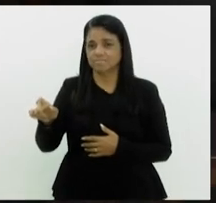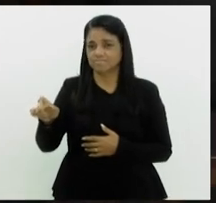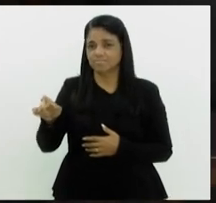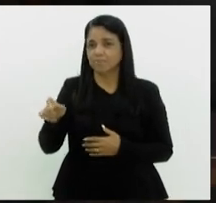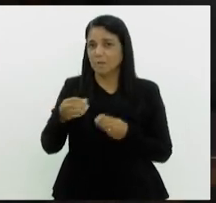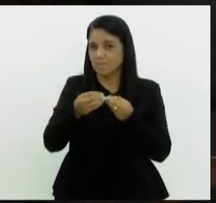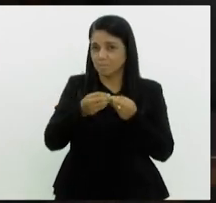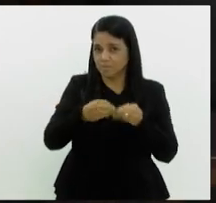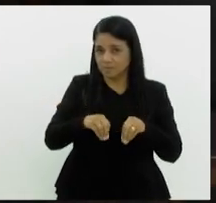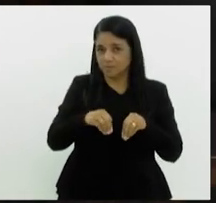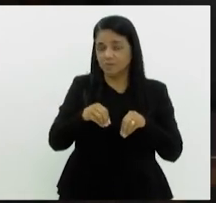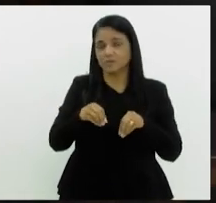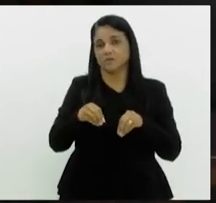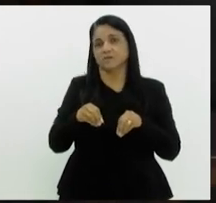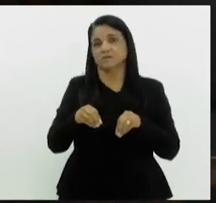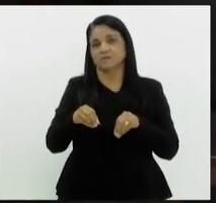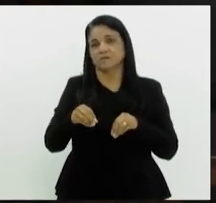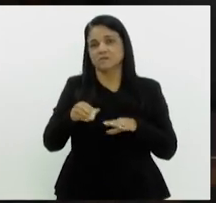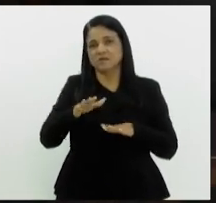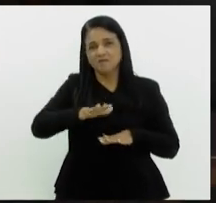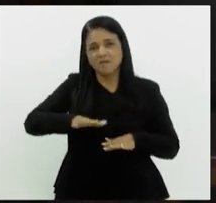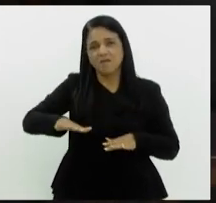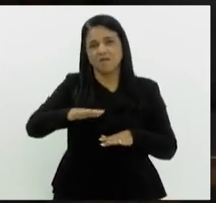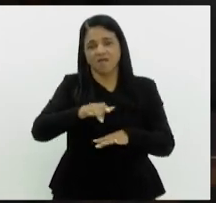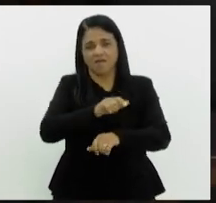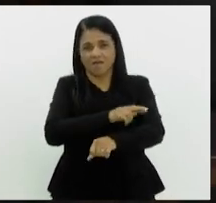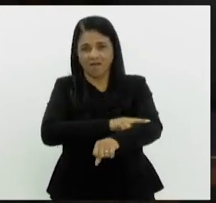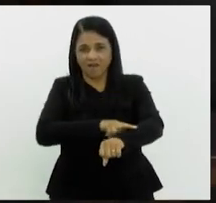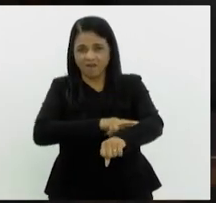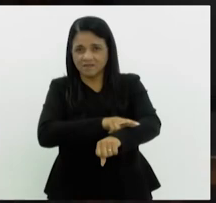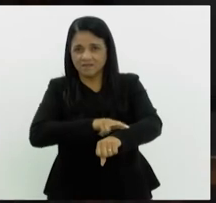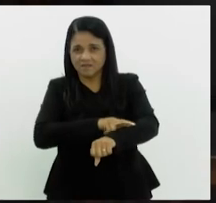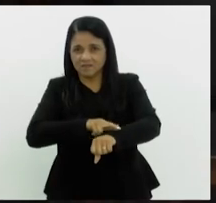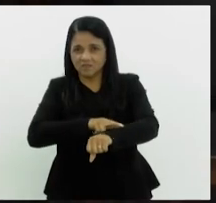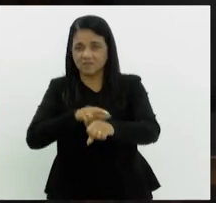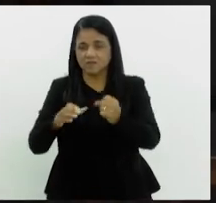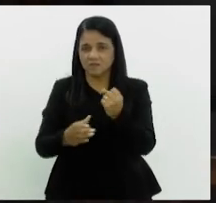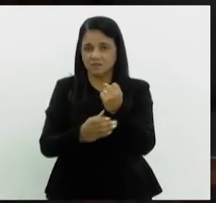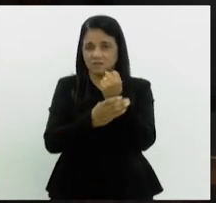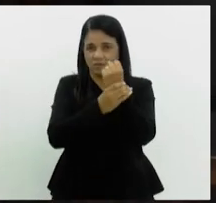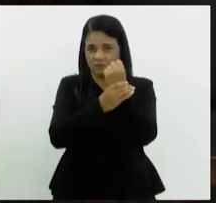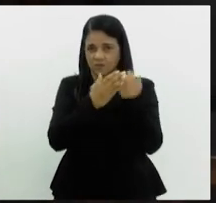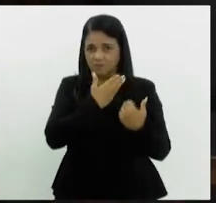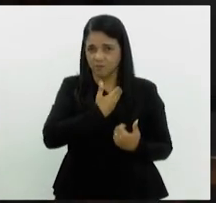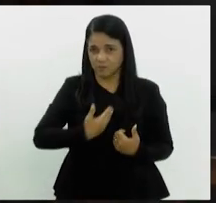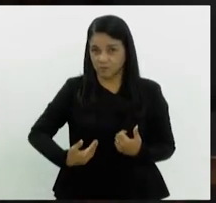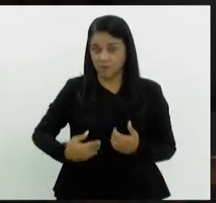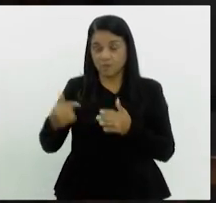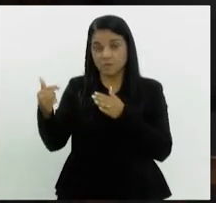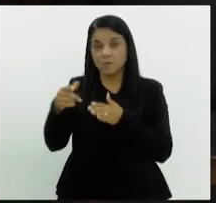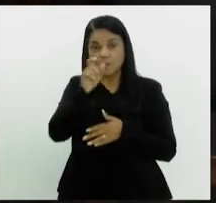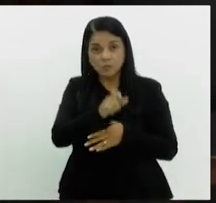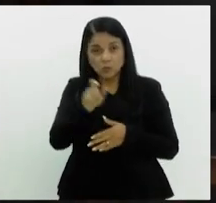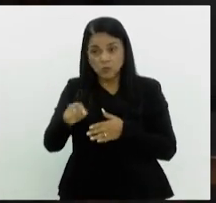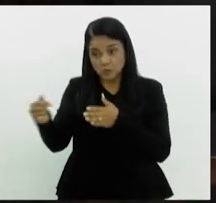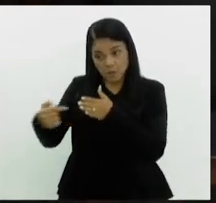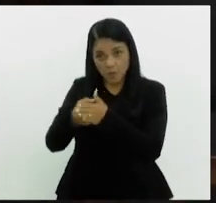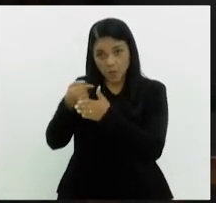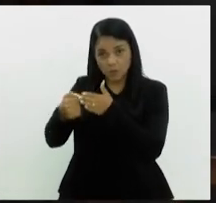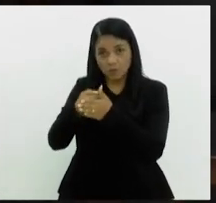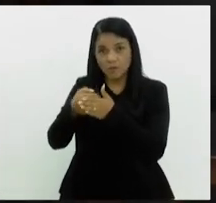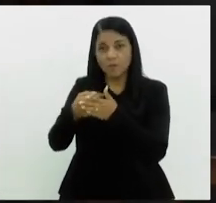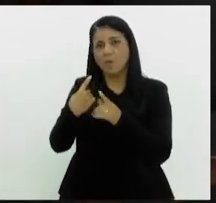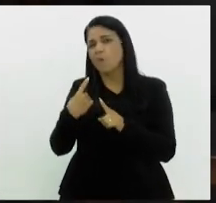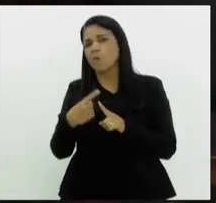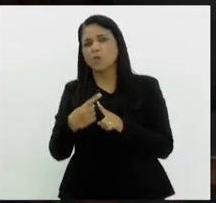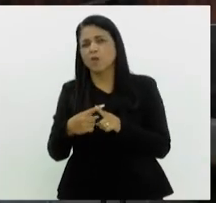impactados sobre a lógica racista da segurança pública, muitas pessoas me questionaram, porque eu não